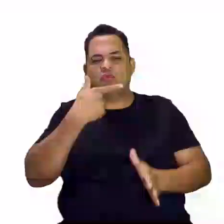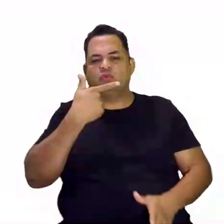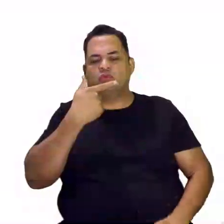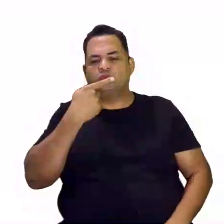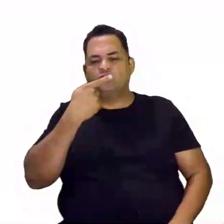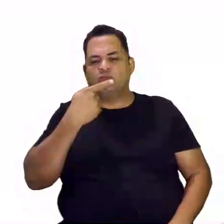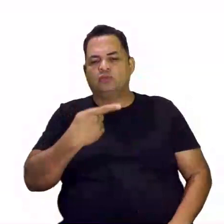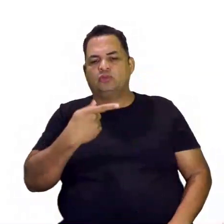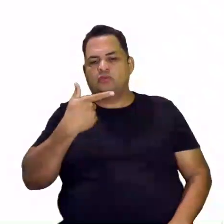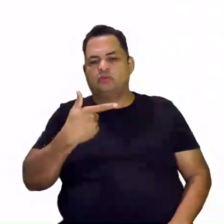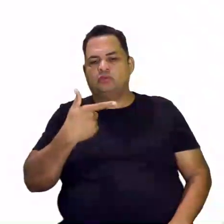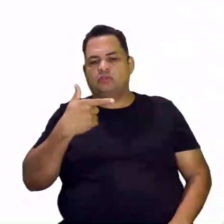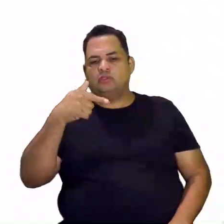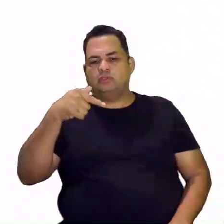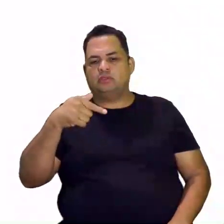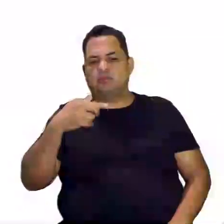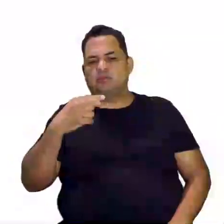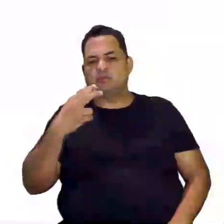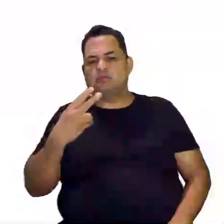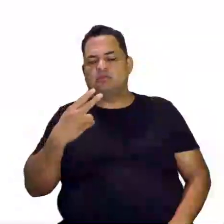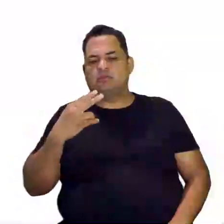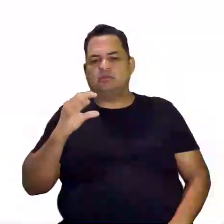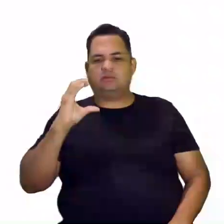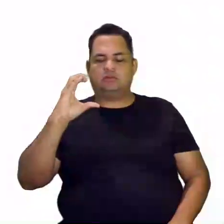272 graus Celsius. Pensa se está frio?